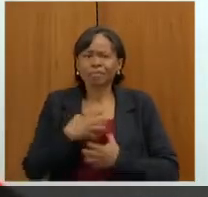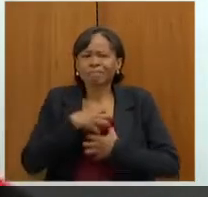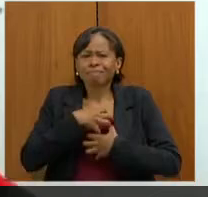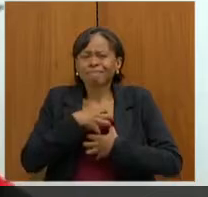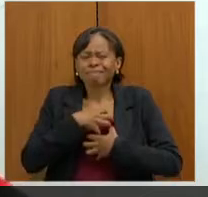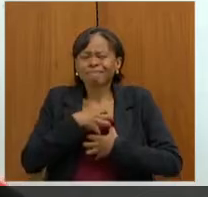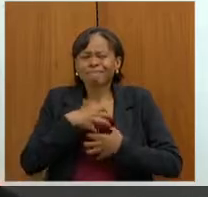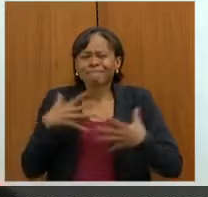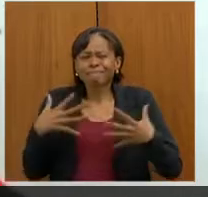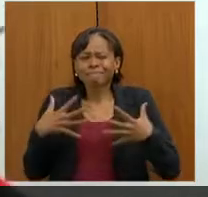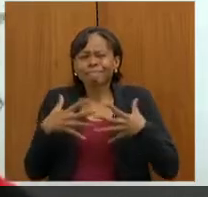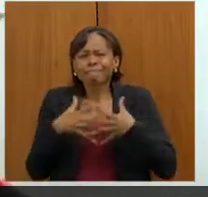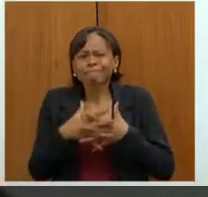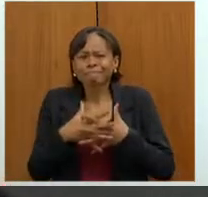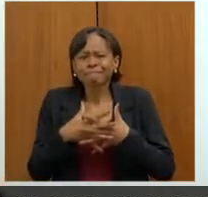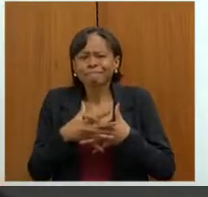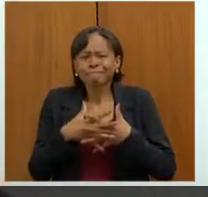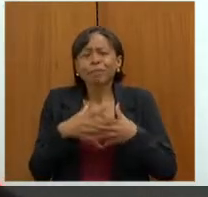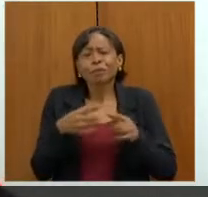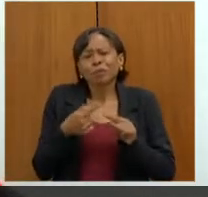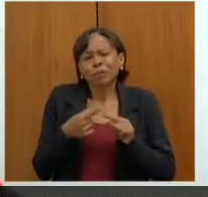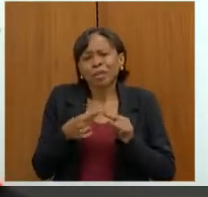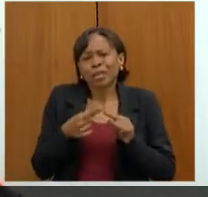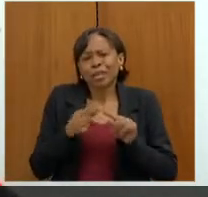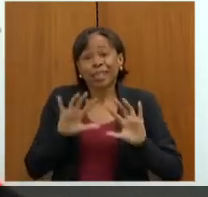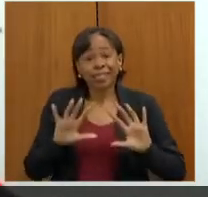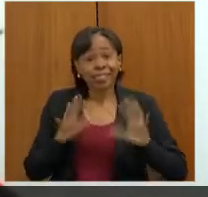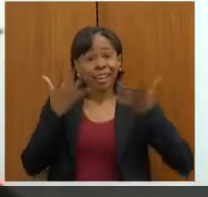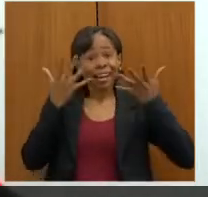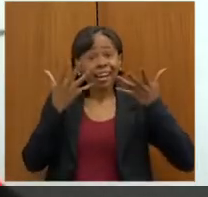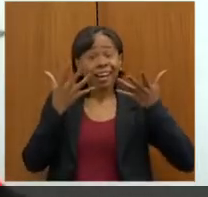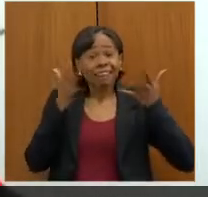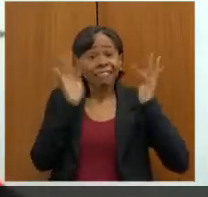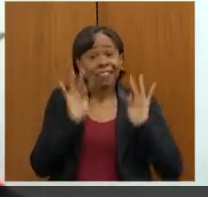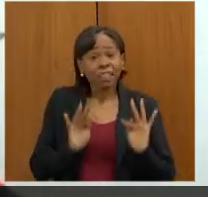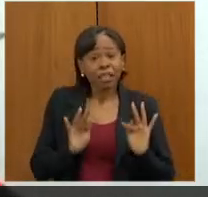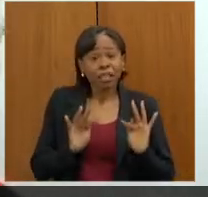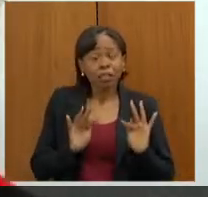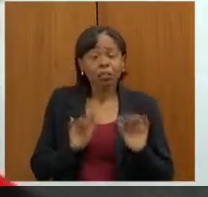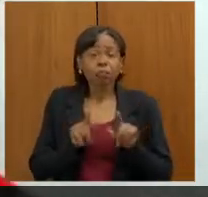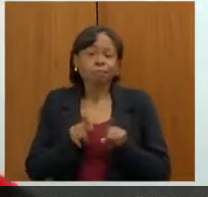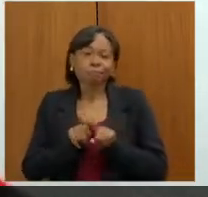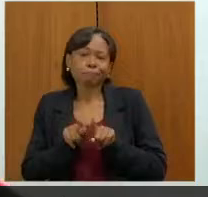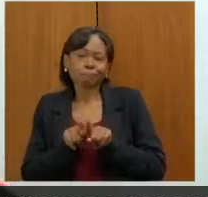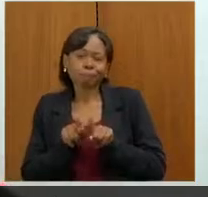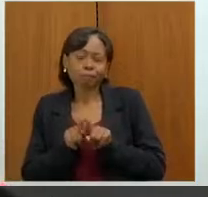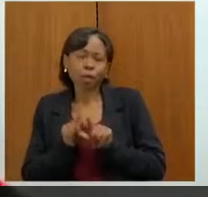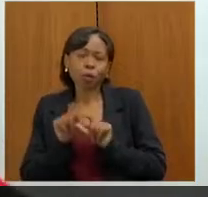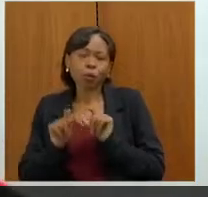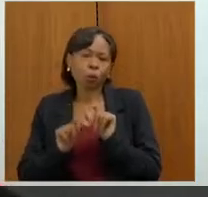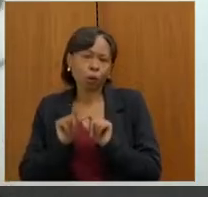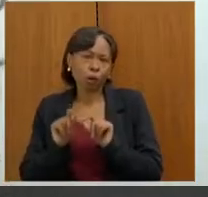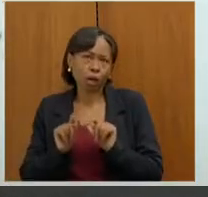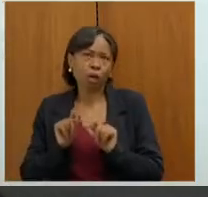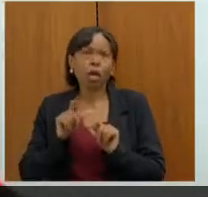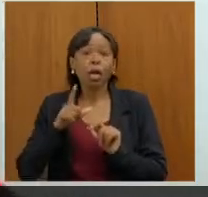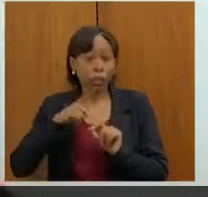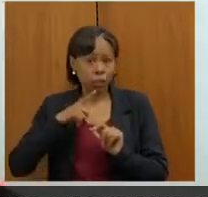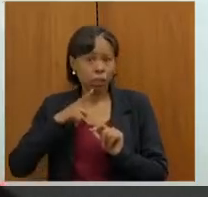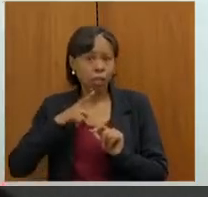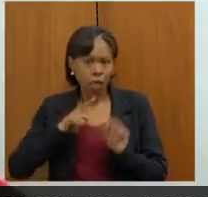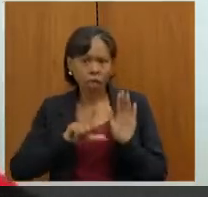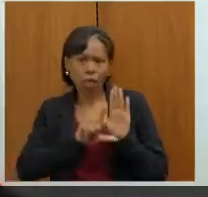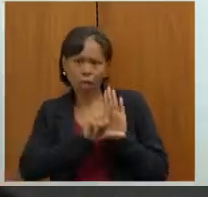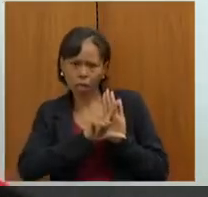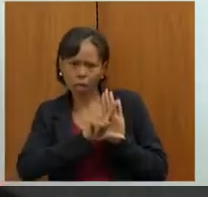dicotomia né de celebração né da Lei Maria da Penha mas ao mesmo tempo da reconhecendo inclusive normativo legal